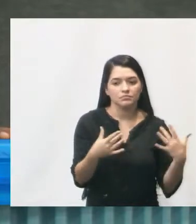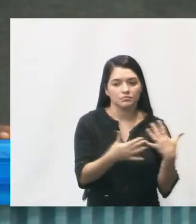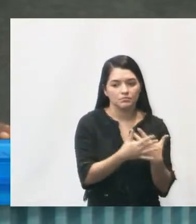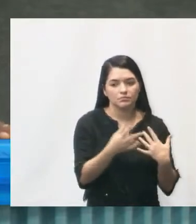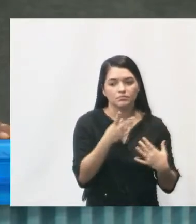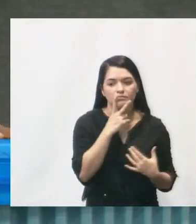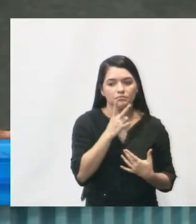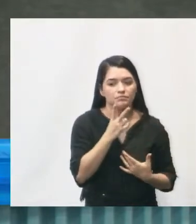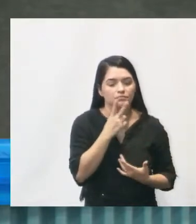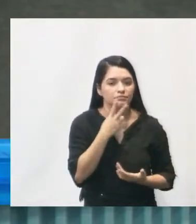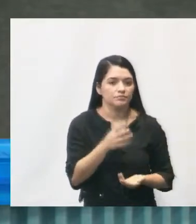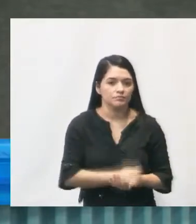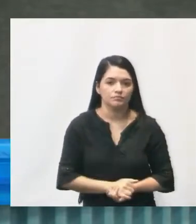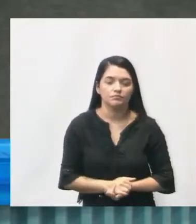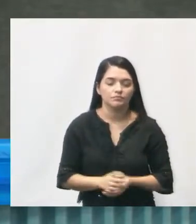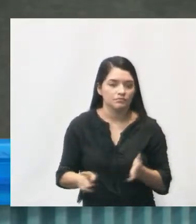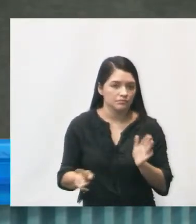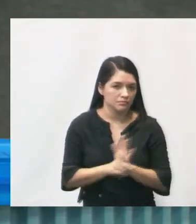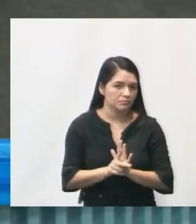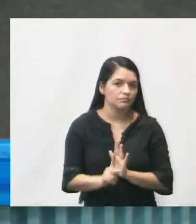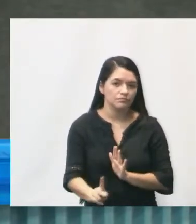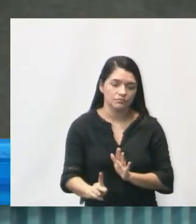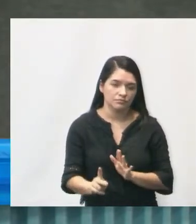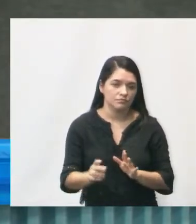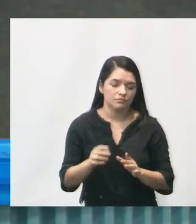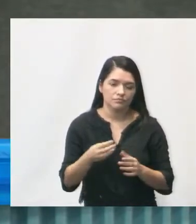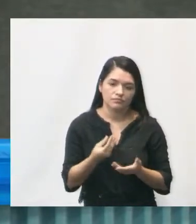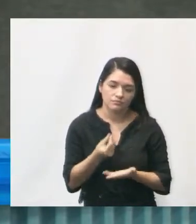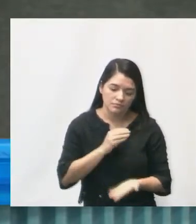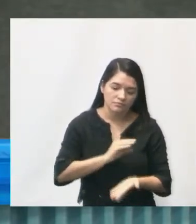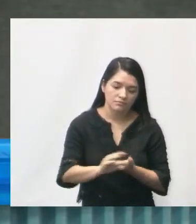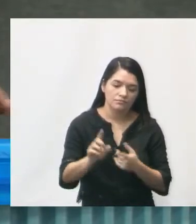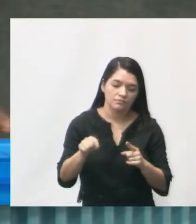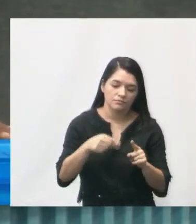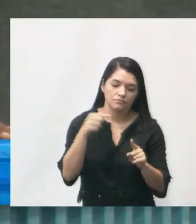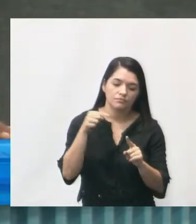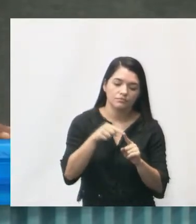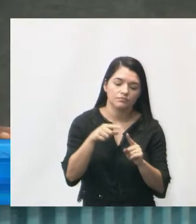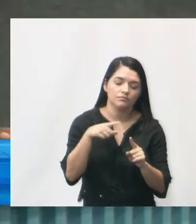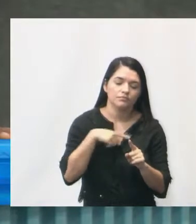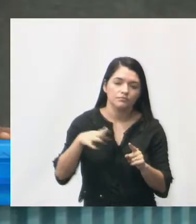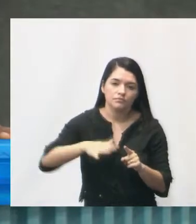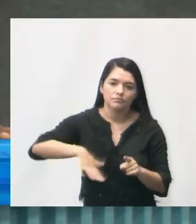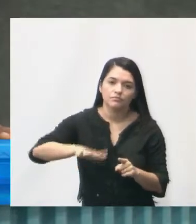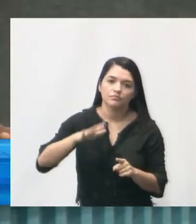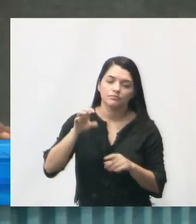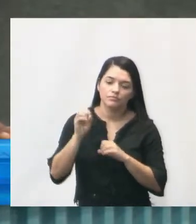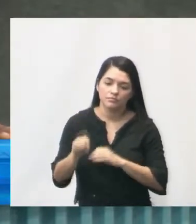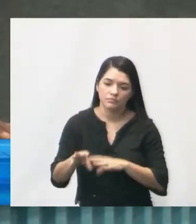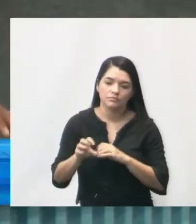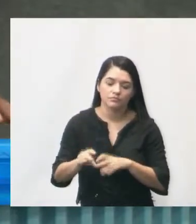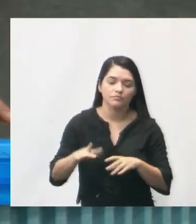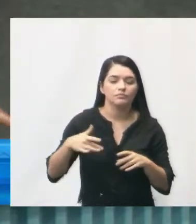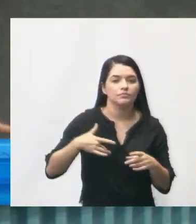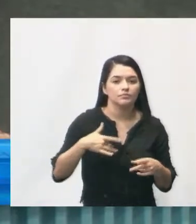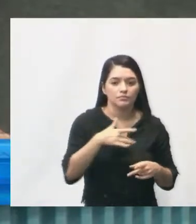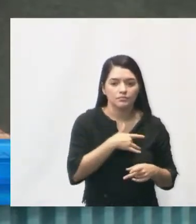Esses investimentos que terão como objetivo para a educação, para a saúde, para a segurança.